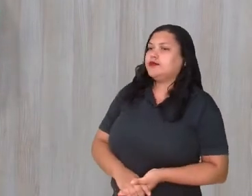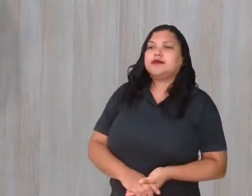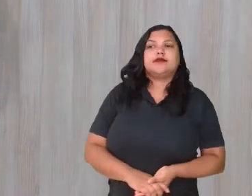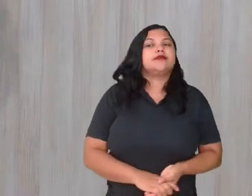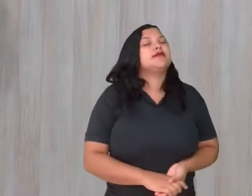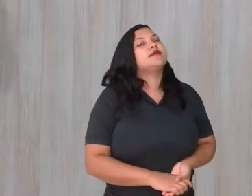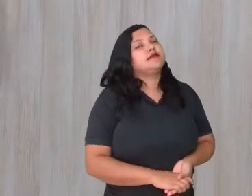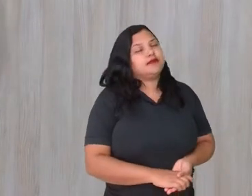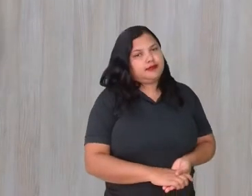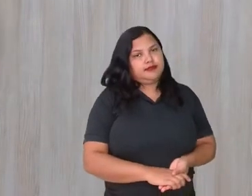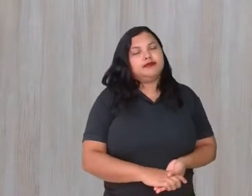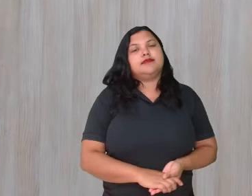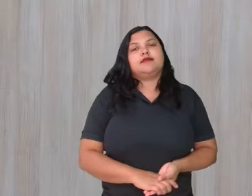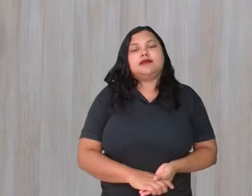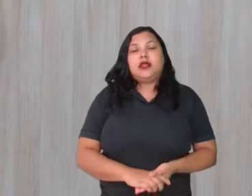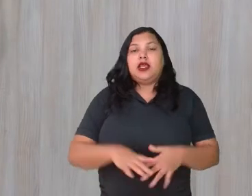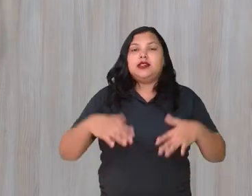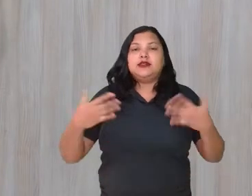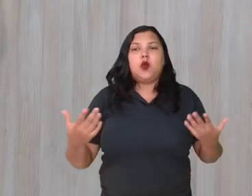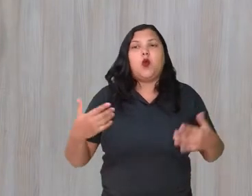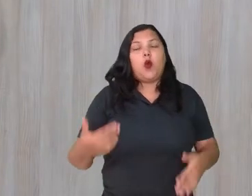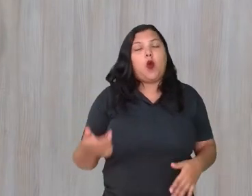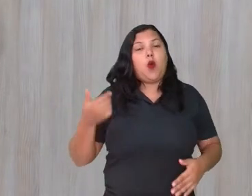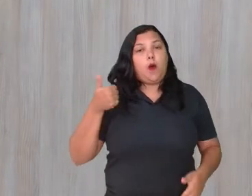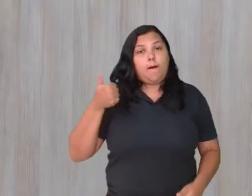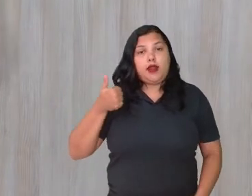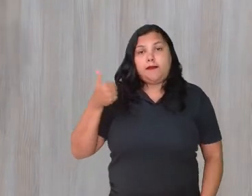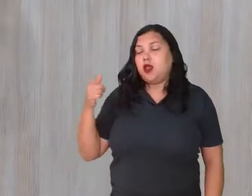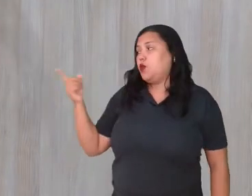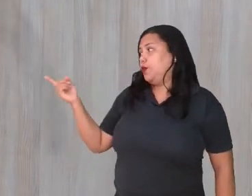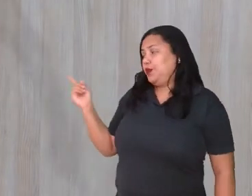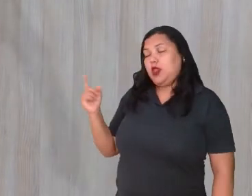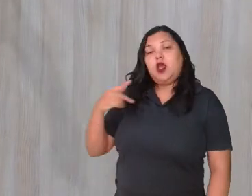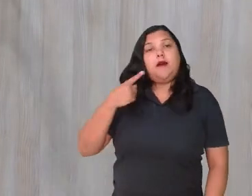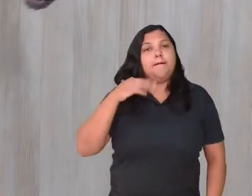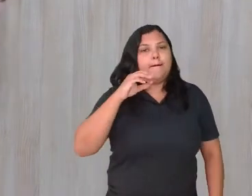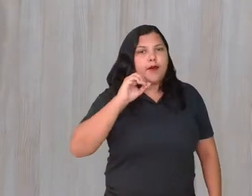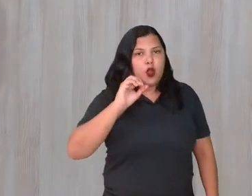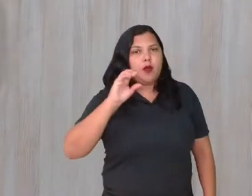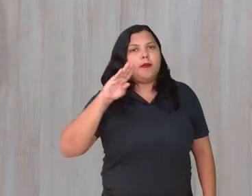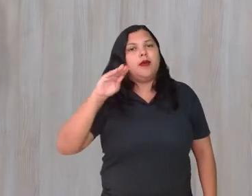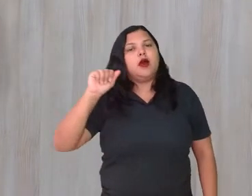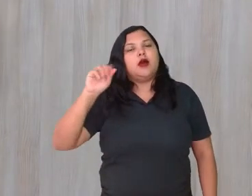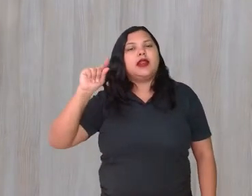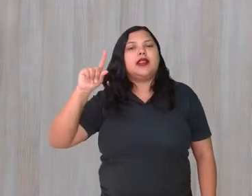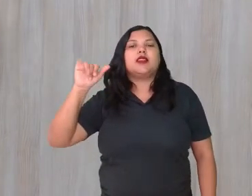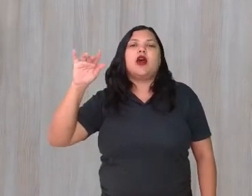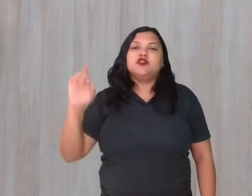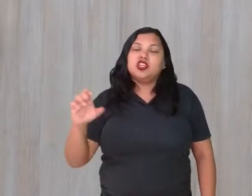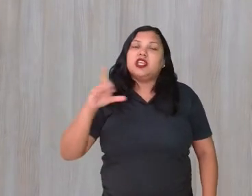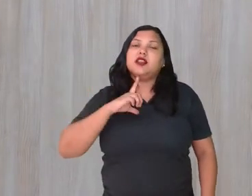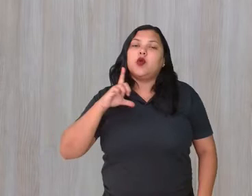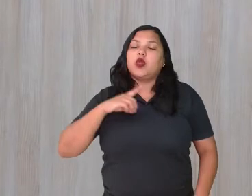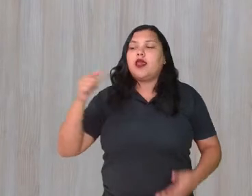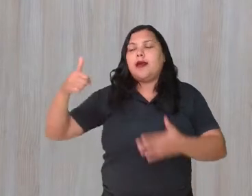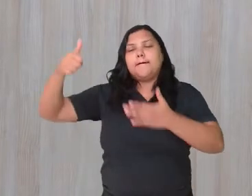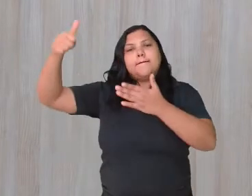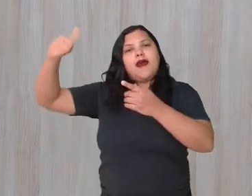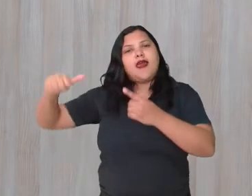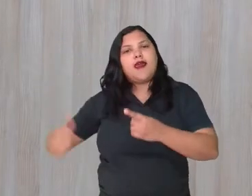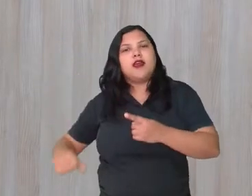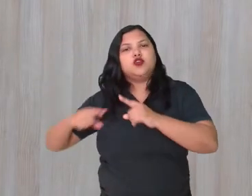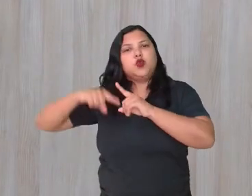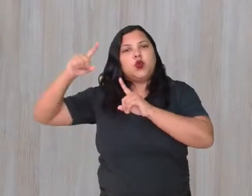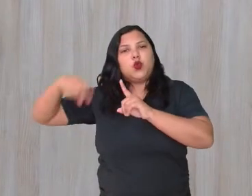a medida da chance. E a gente vai primeiro, por isso que a gente começou ilustrando a questão da chance, porque é muito mais